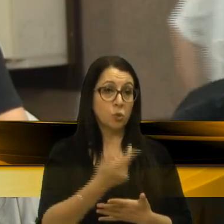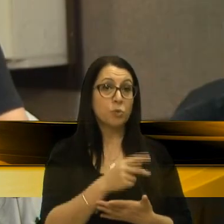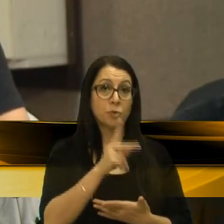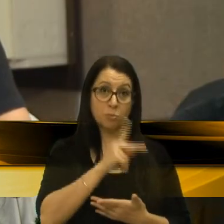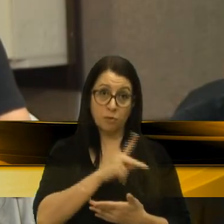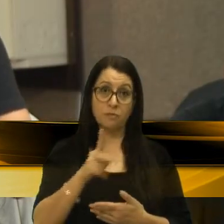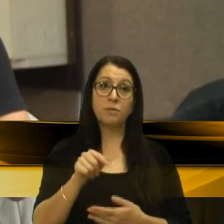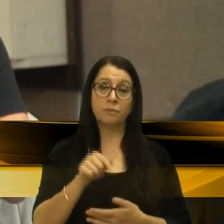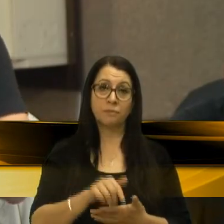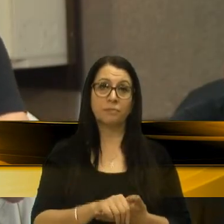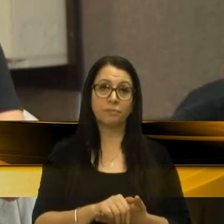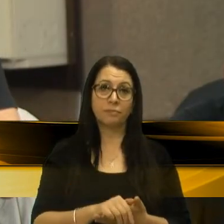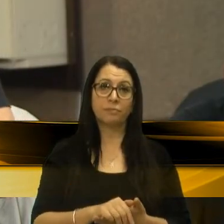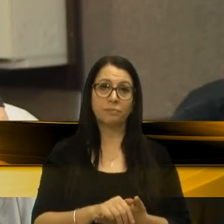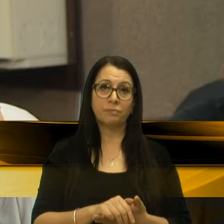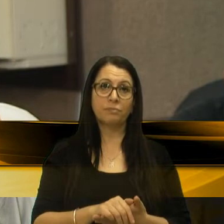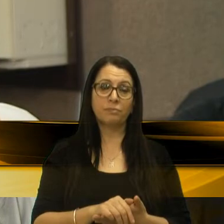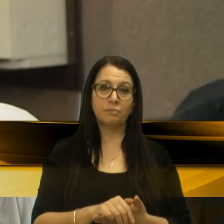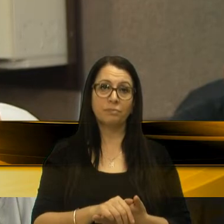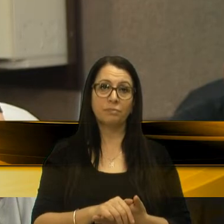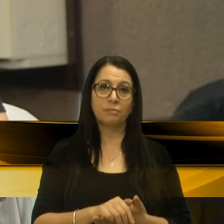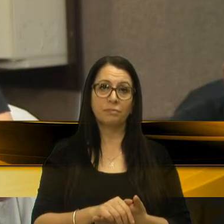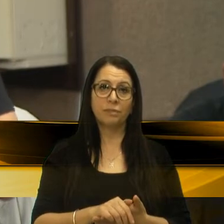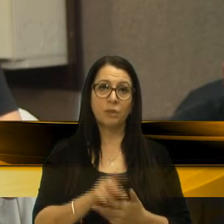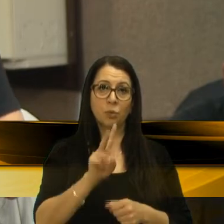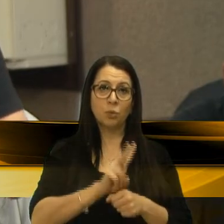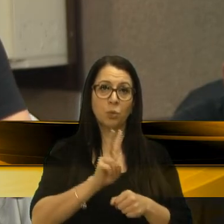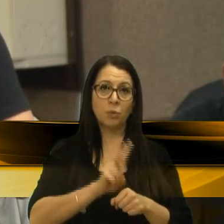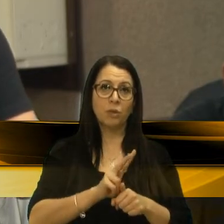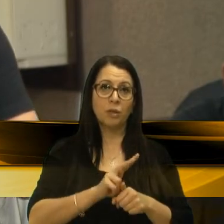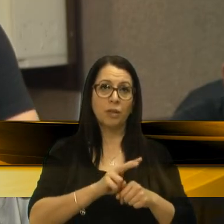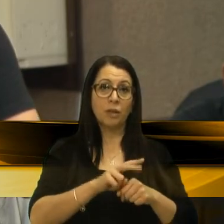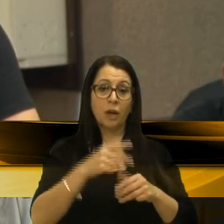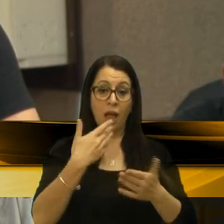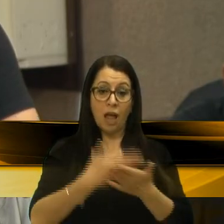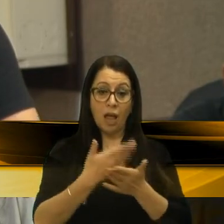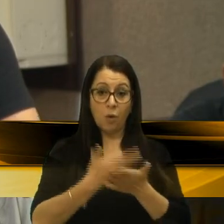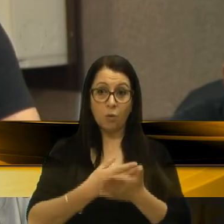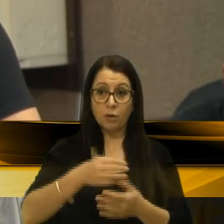professores tem que botar o baldinho para não pingar na sua cabeça enquanto está tendo aula.